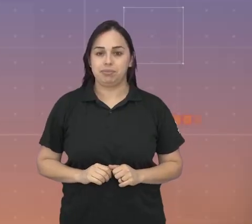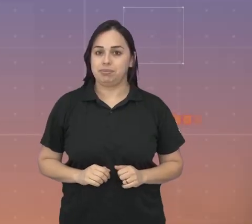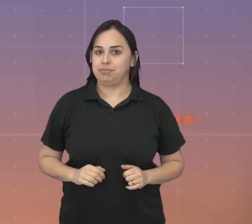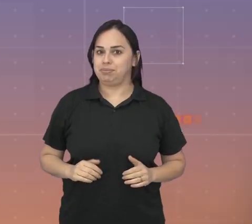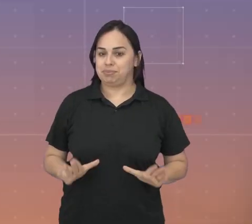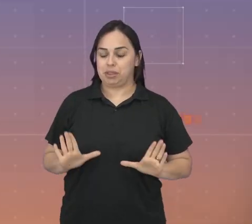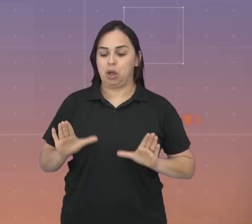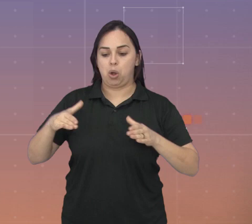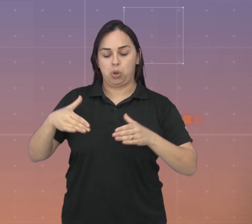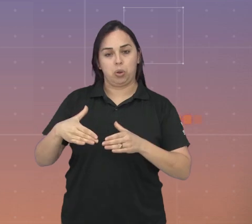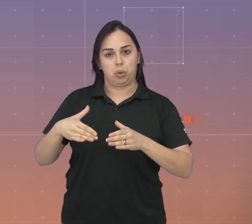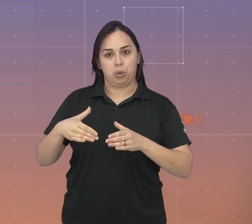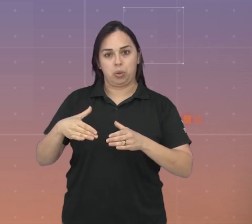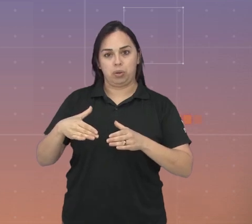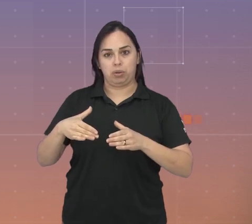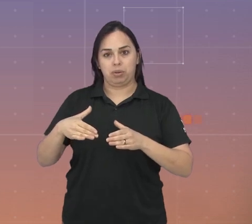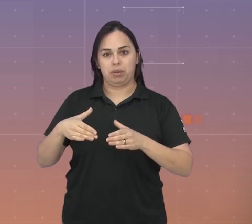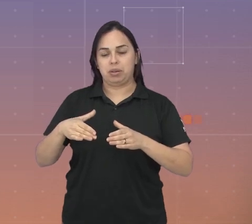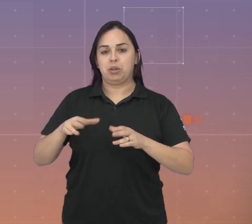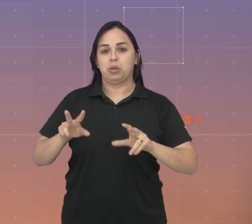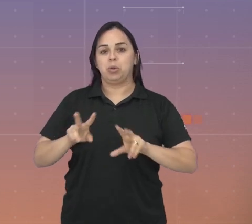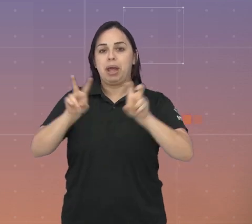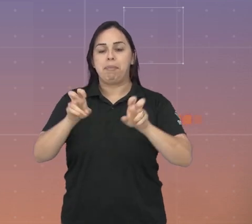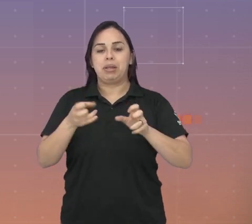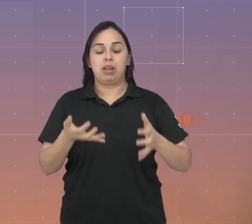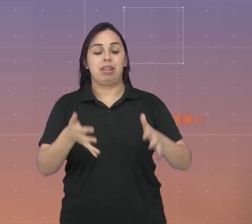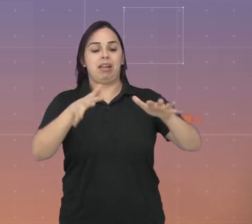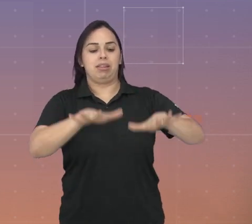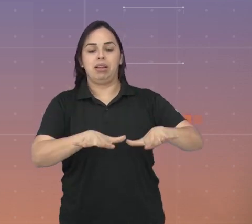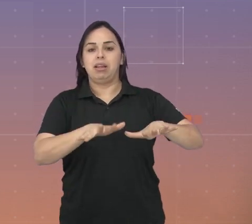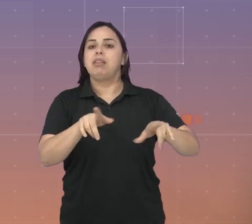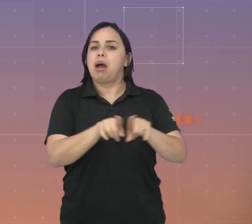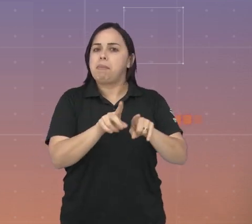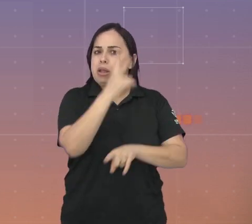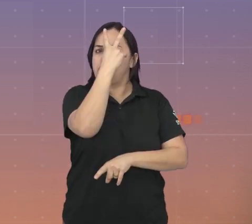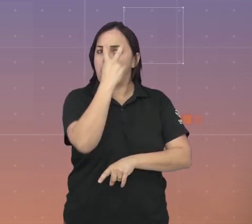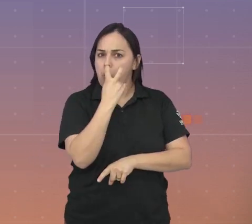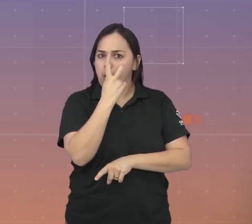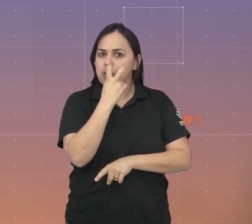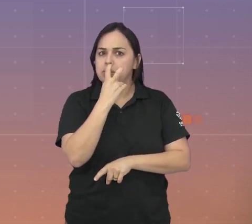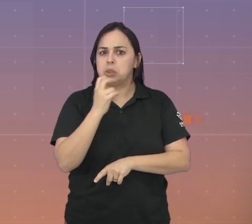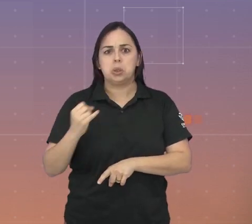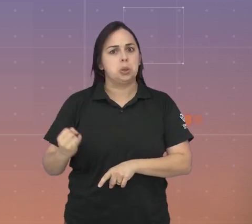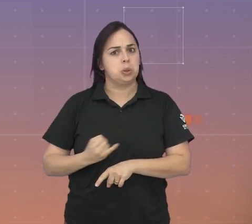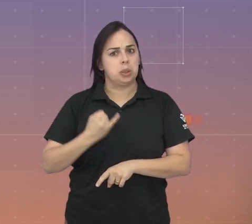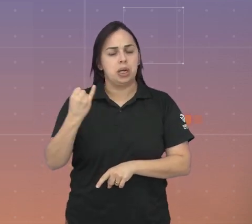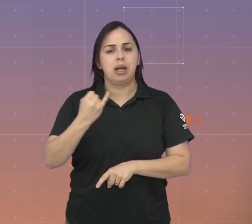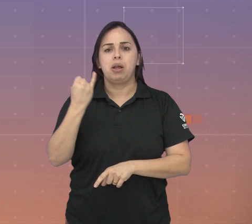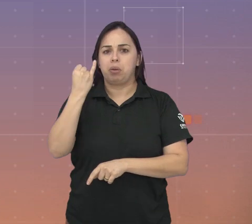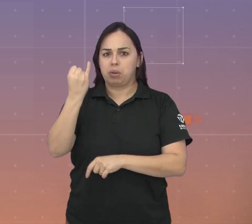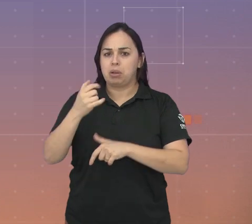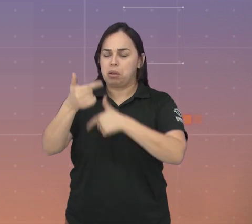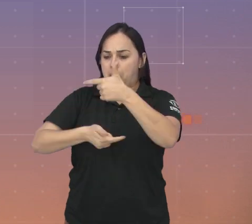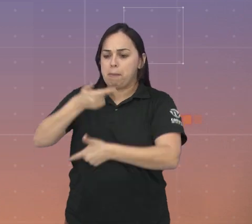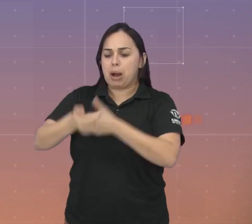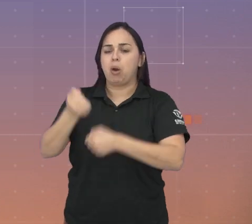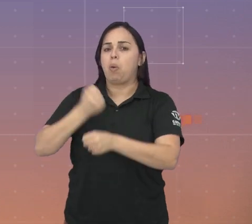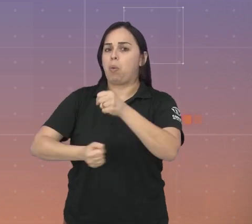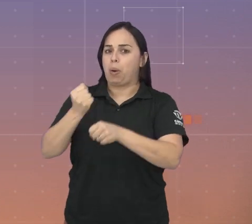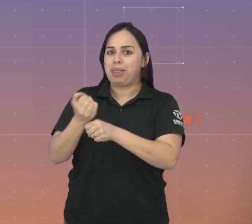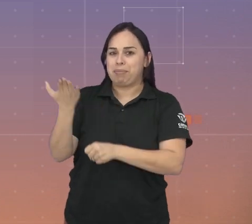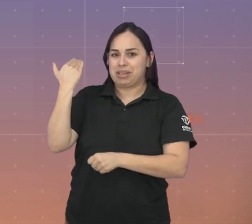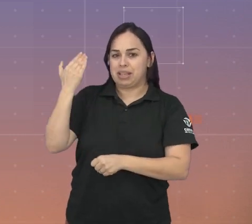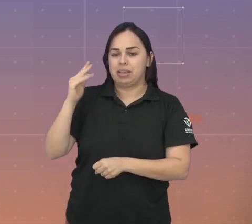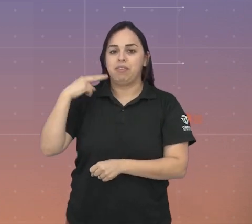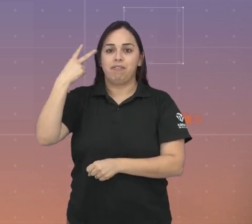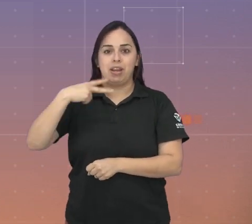E a Frente Parlamentar pela Rede de Inclusão do Deficiente Visual teve uma atuação muito importante no ano passado, viu?